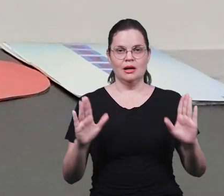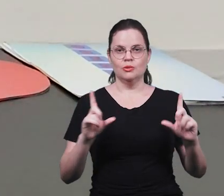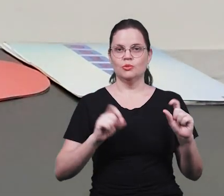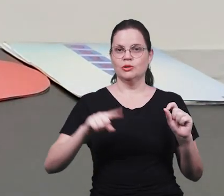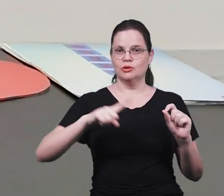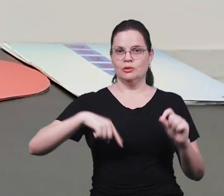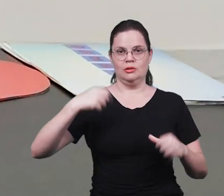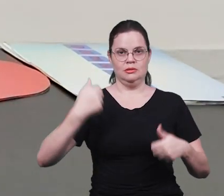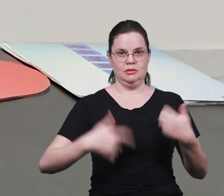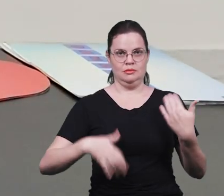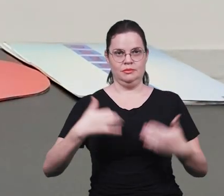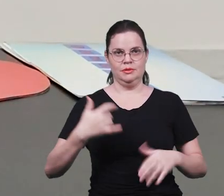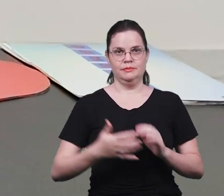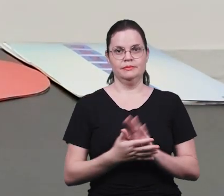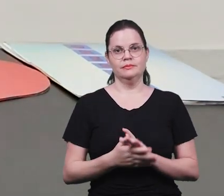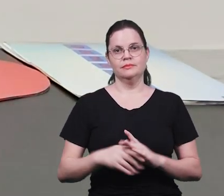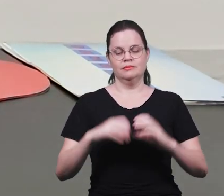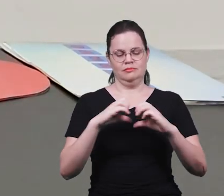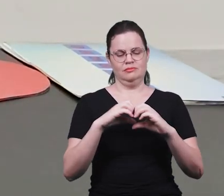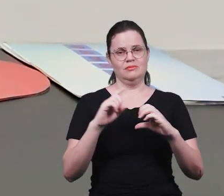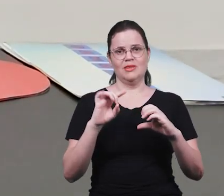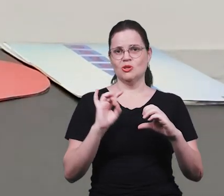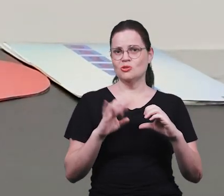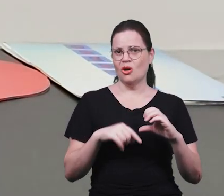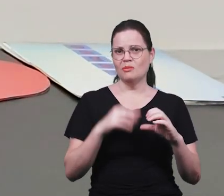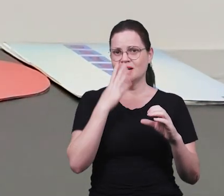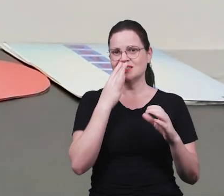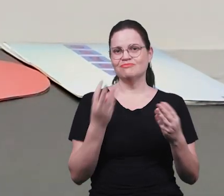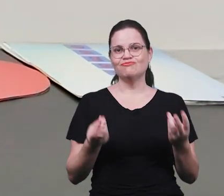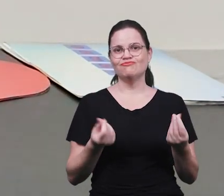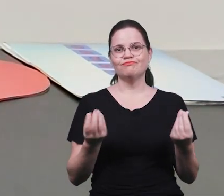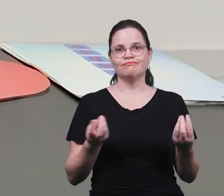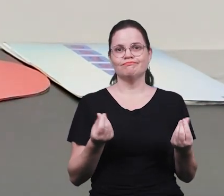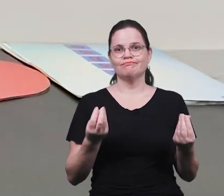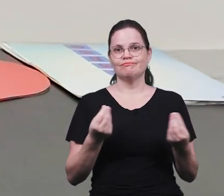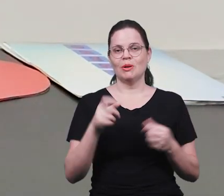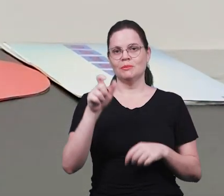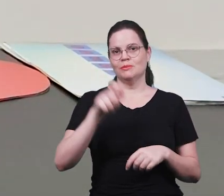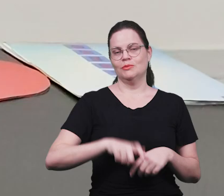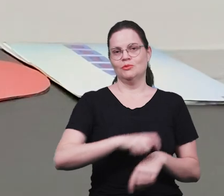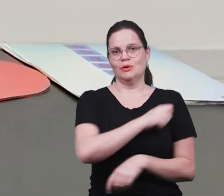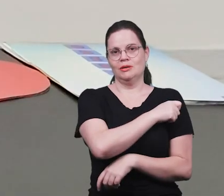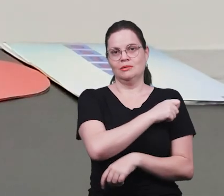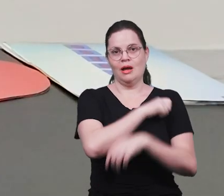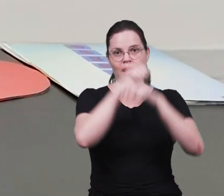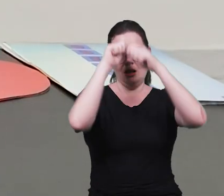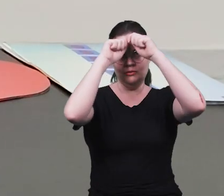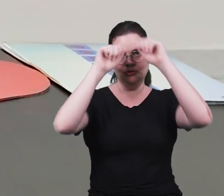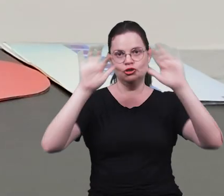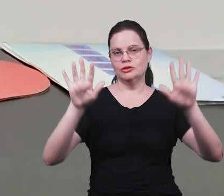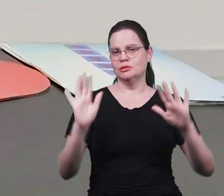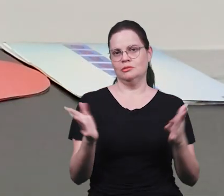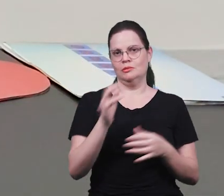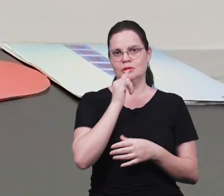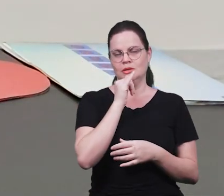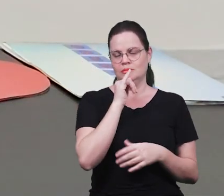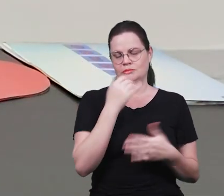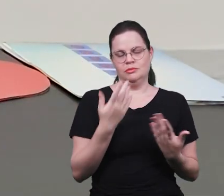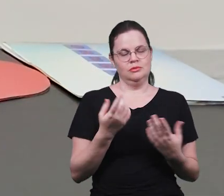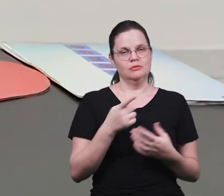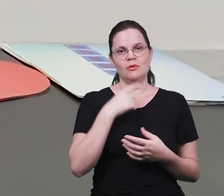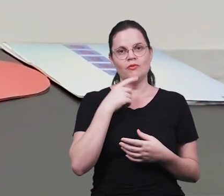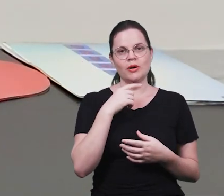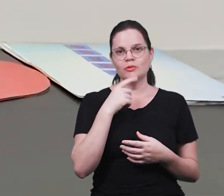concretizar o que a gente está falando. Isso aqui é muito abstrato para um aluno autista, por exemplo. Então ele